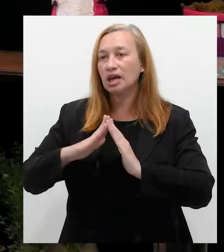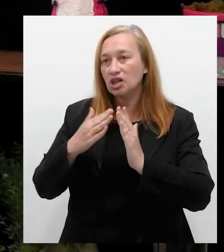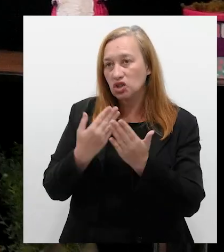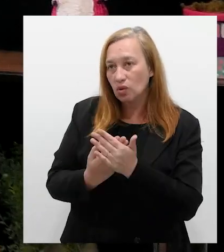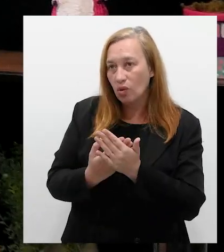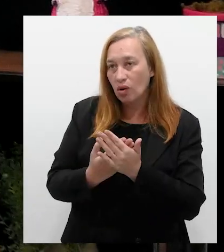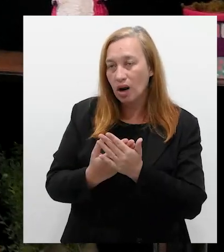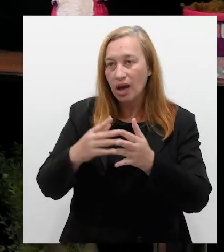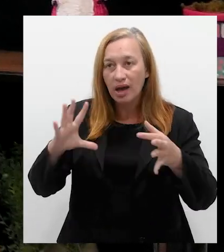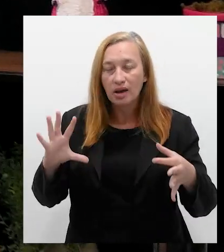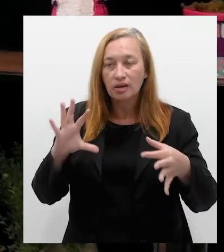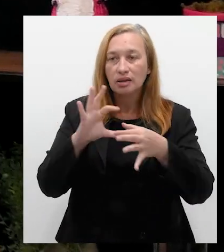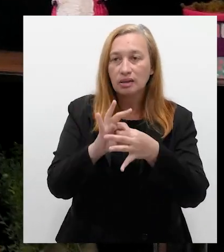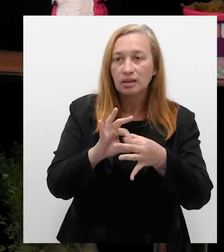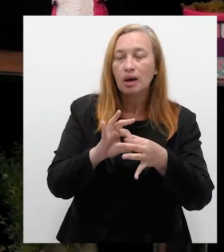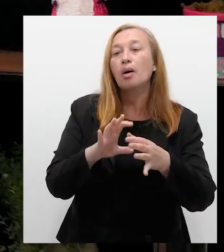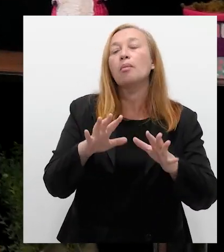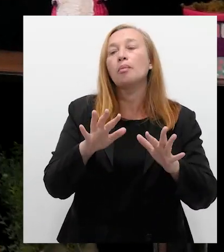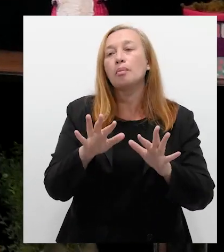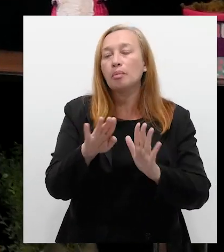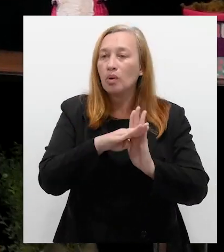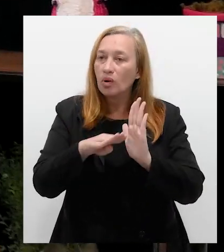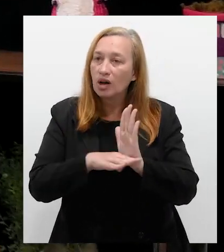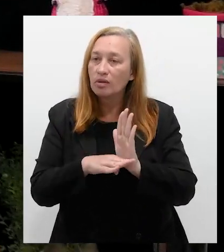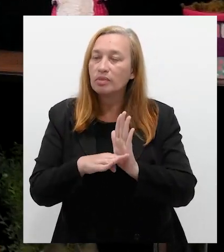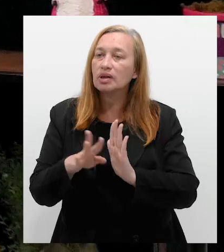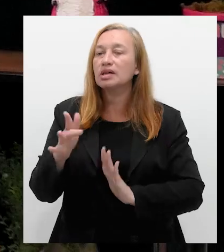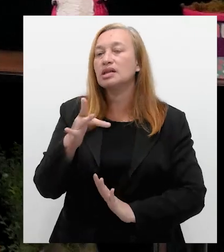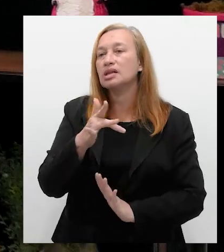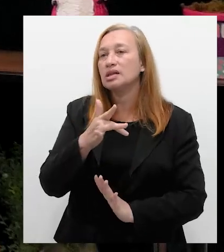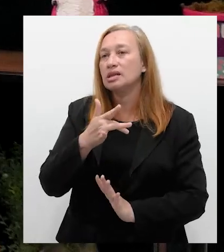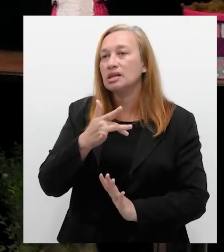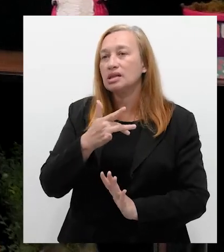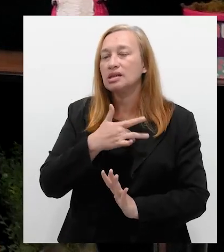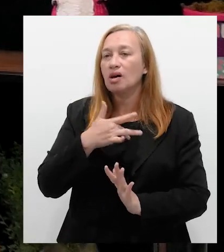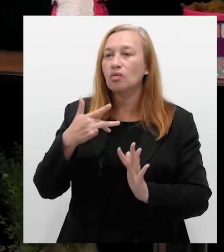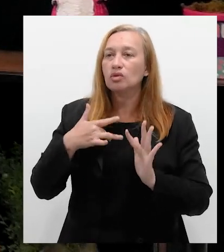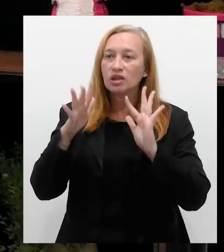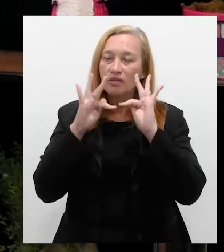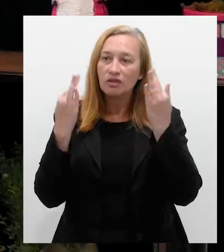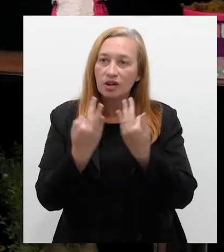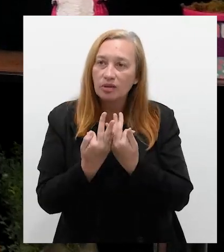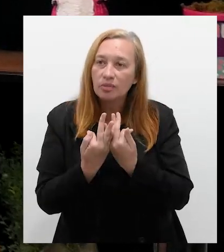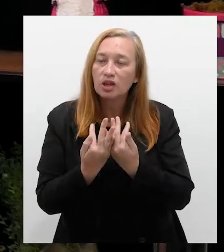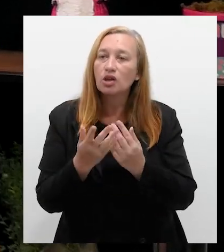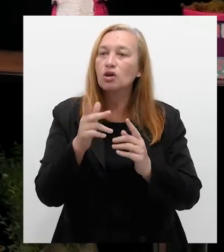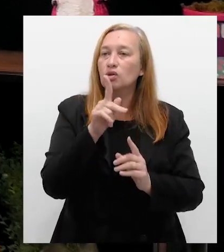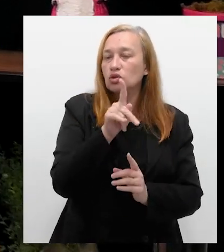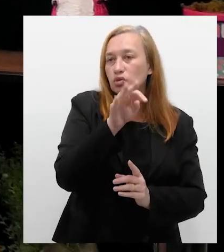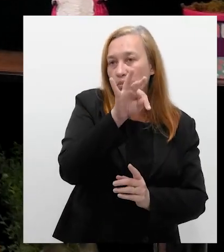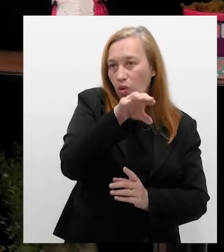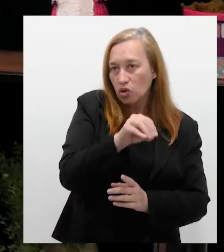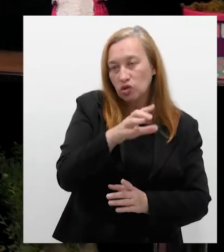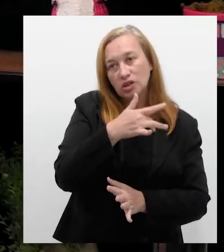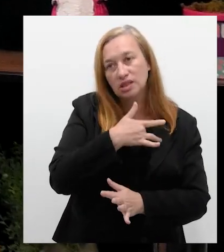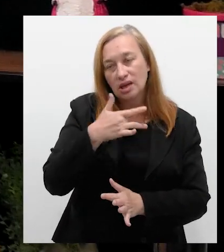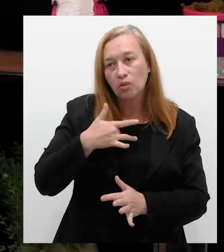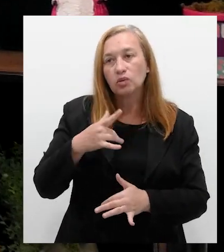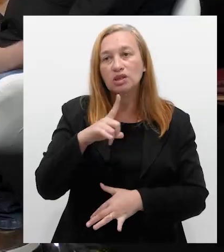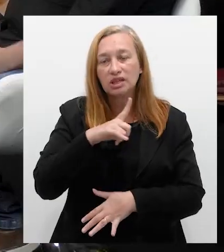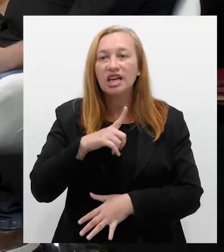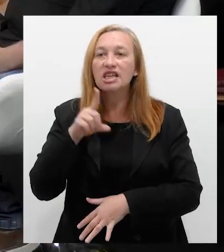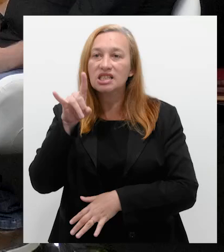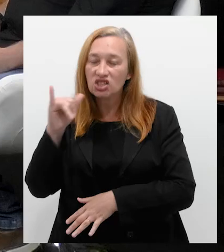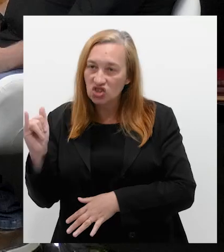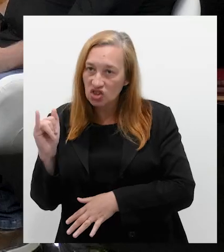Saúde da Família. Então muitas equipes, né, da atenção primária, dos postos de saúde, das clínicas de família, eles têm esse dia